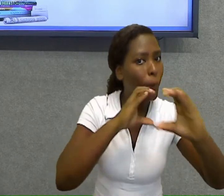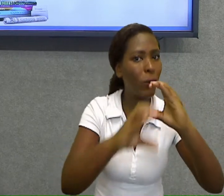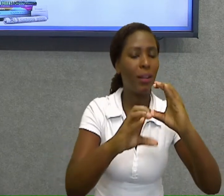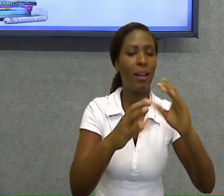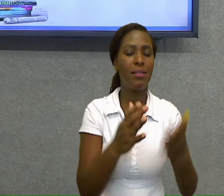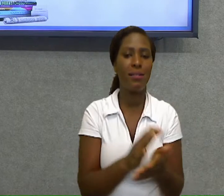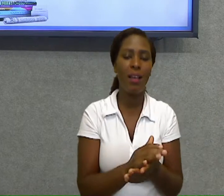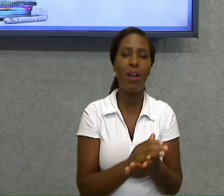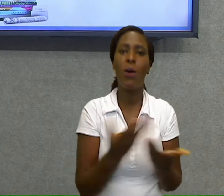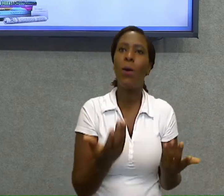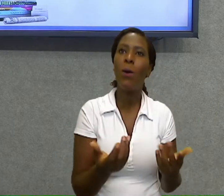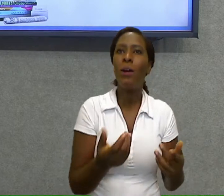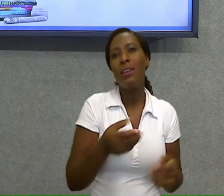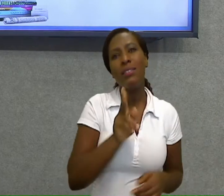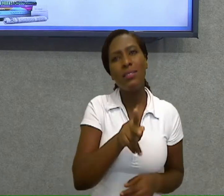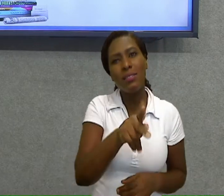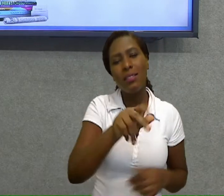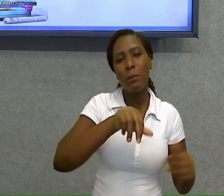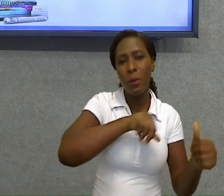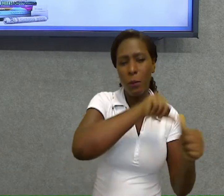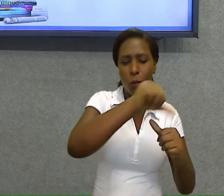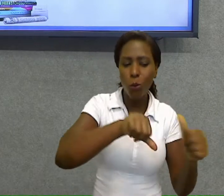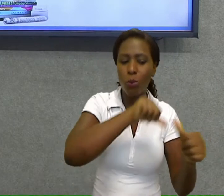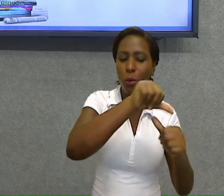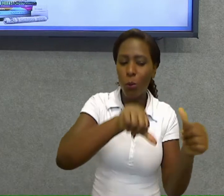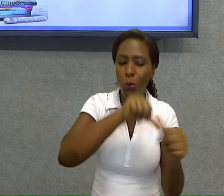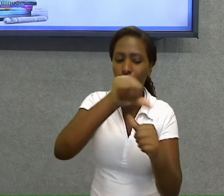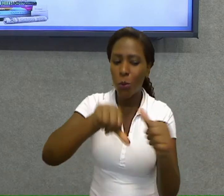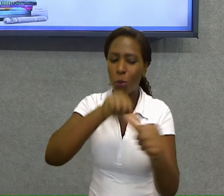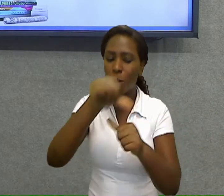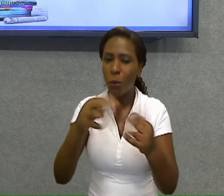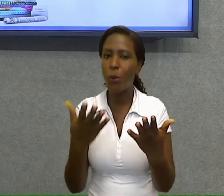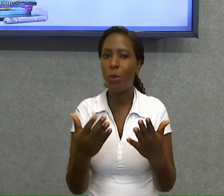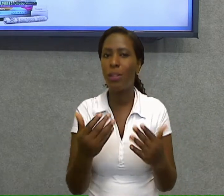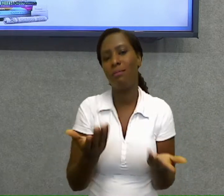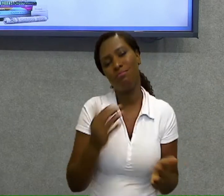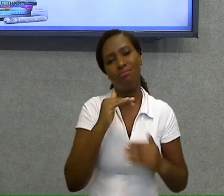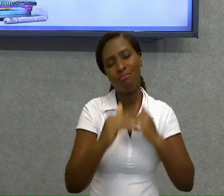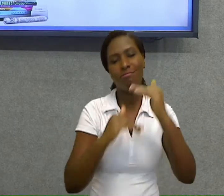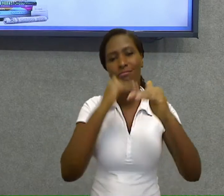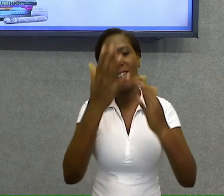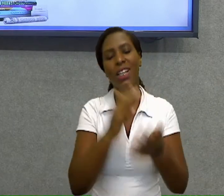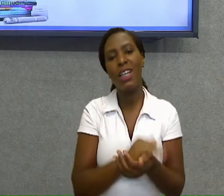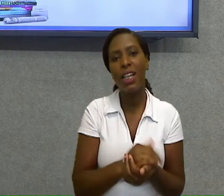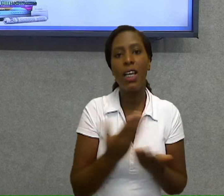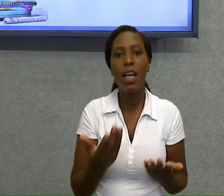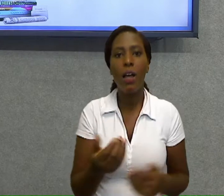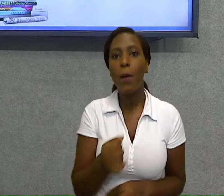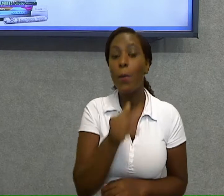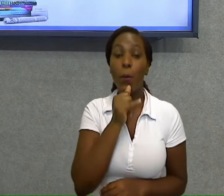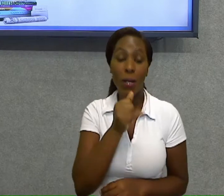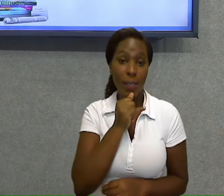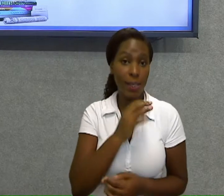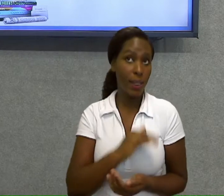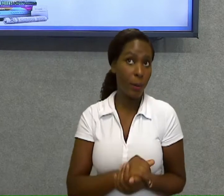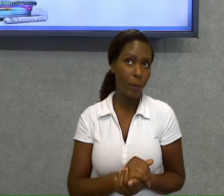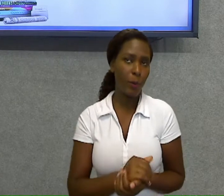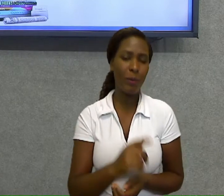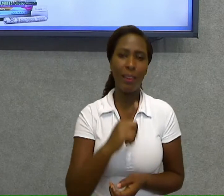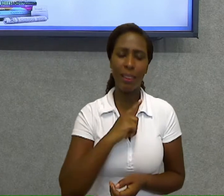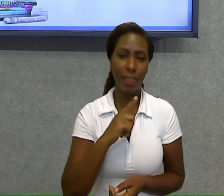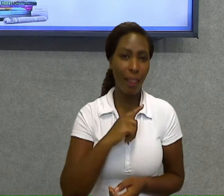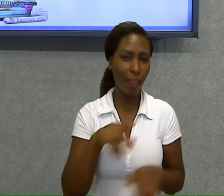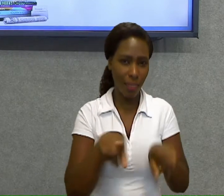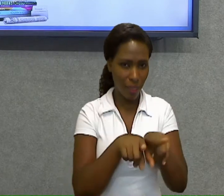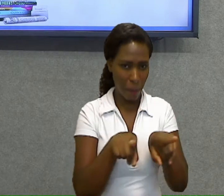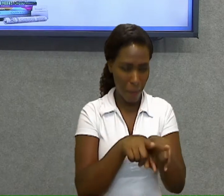vezes preservem características preponderantes, como é o exemplo da evolução da carta, que depois